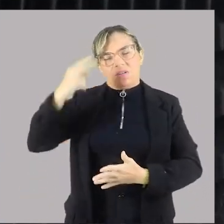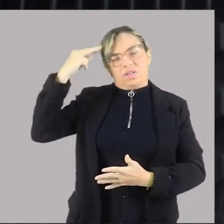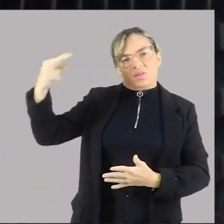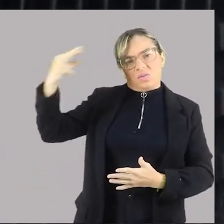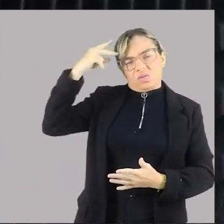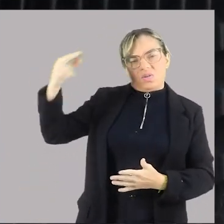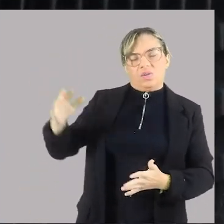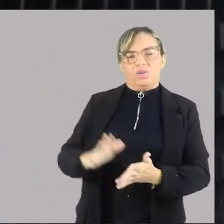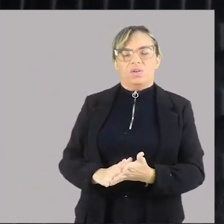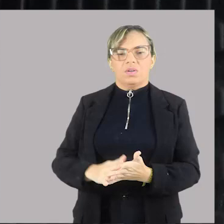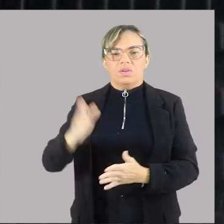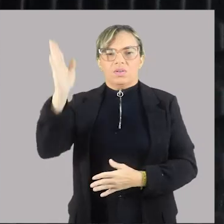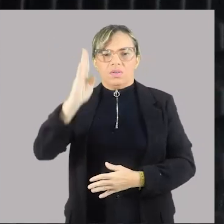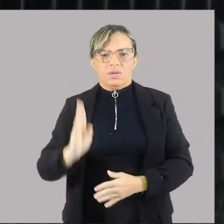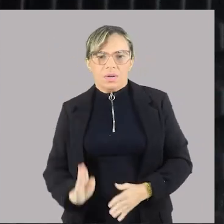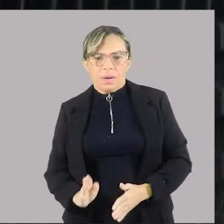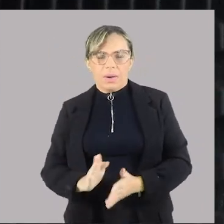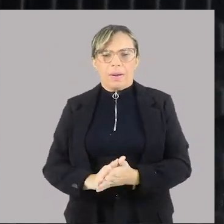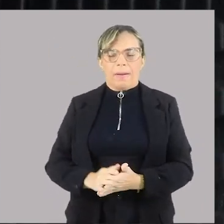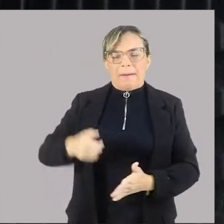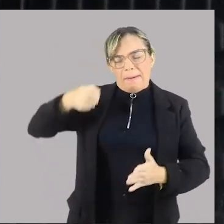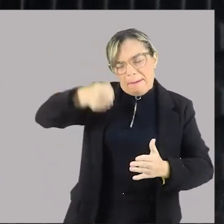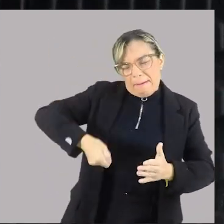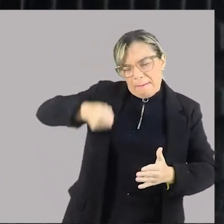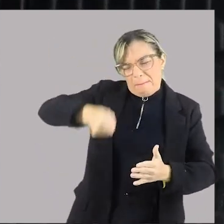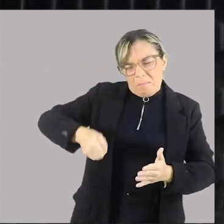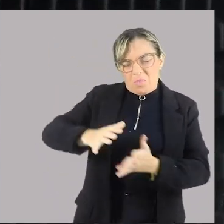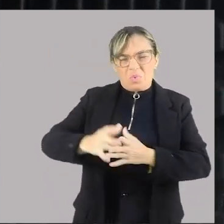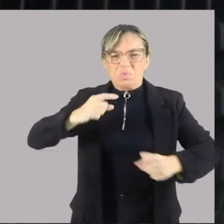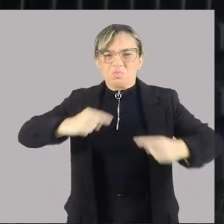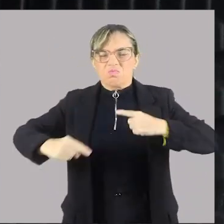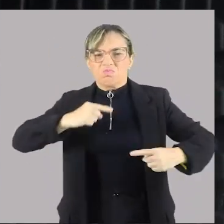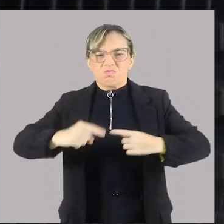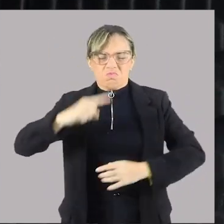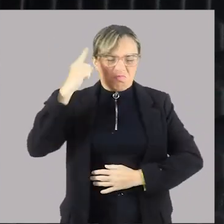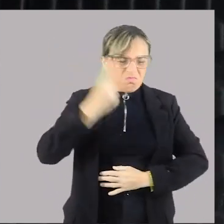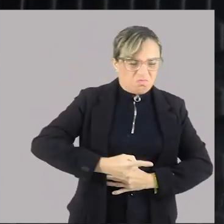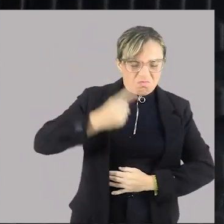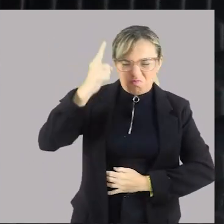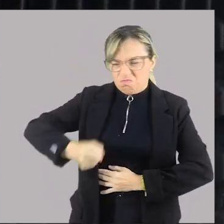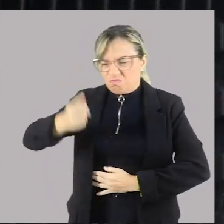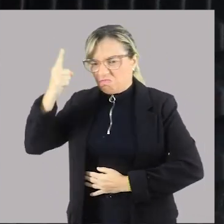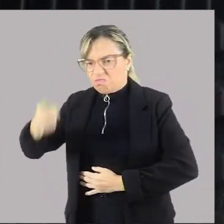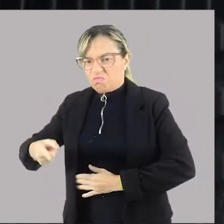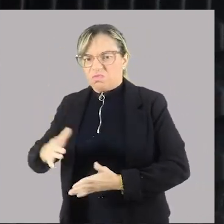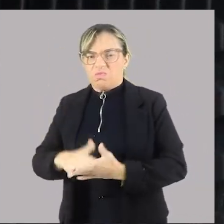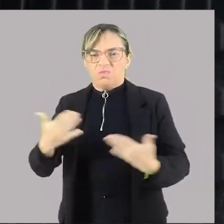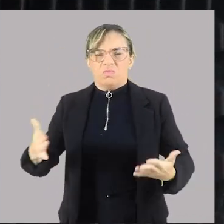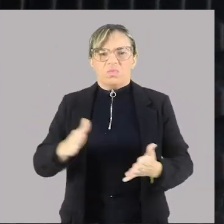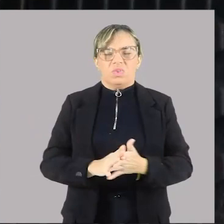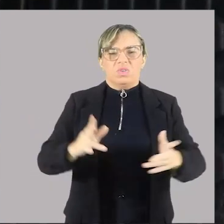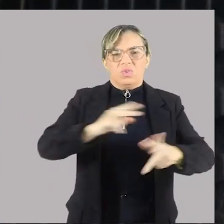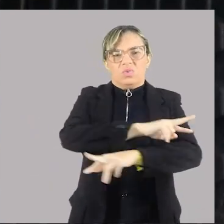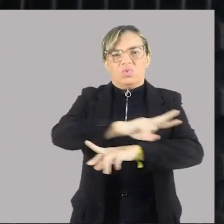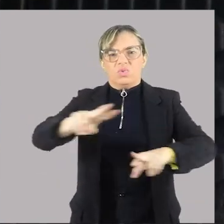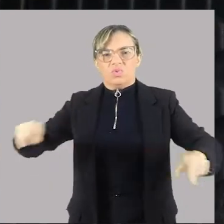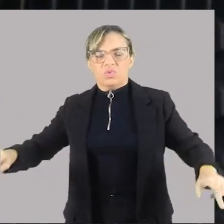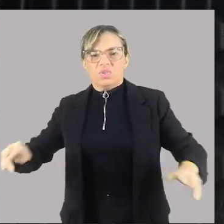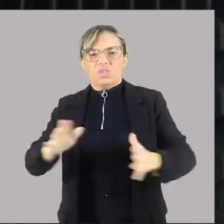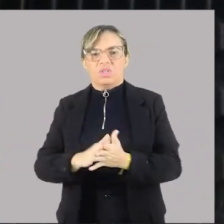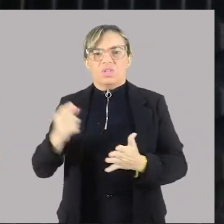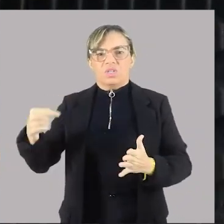brasileira. Um autoritarismo político que vai nos trazer diversas